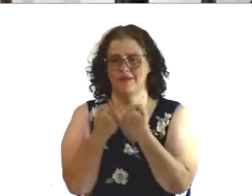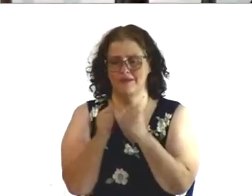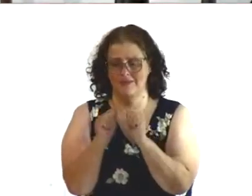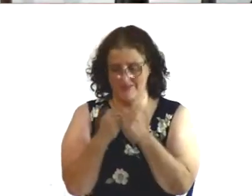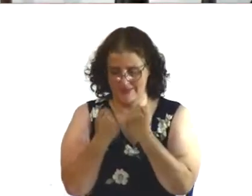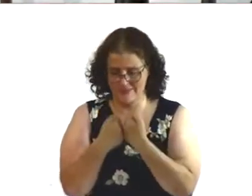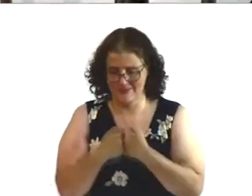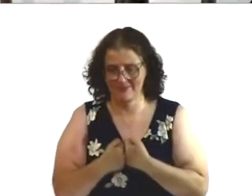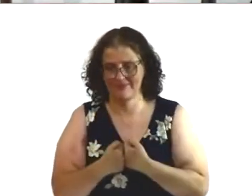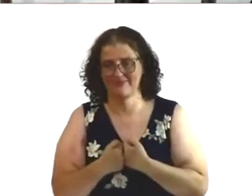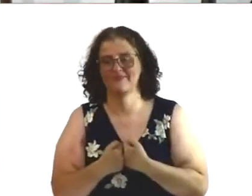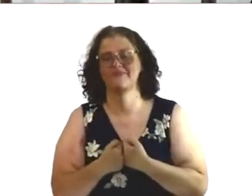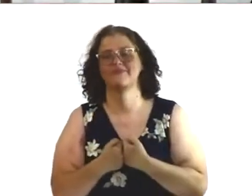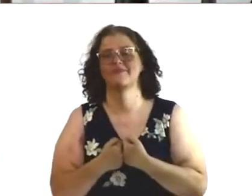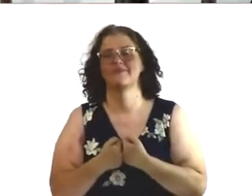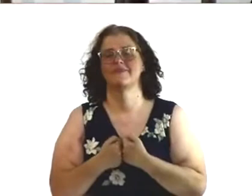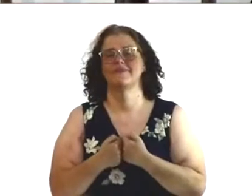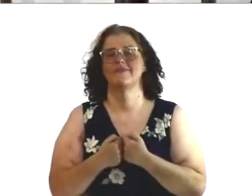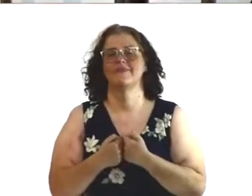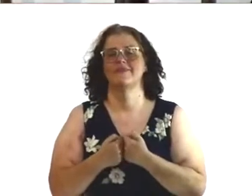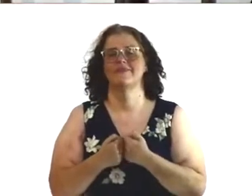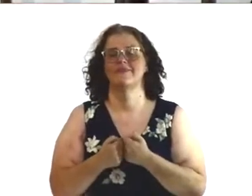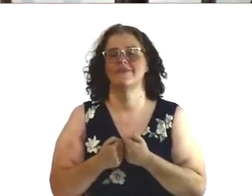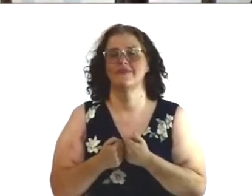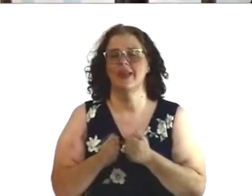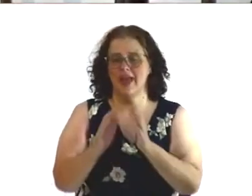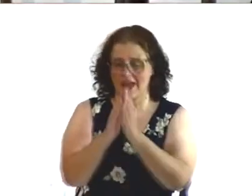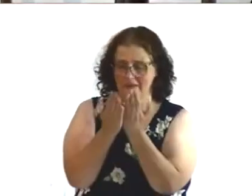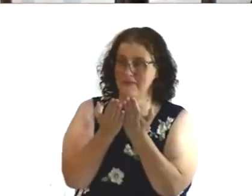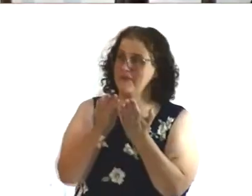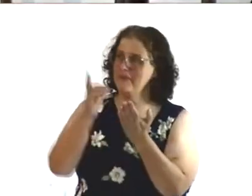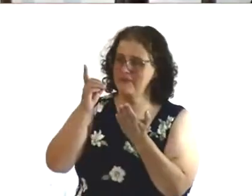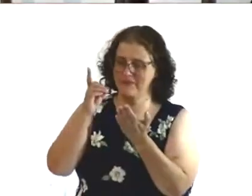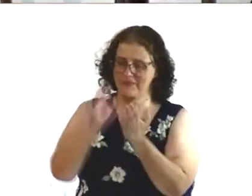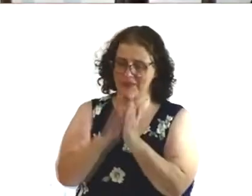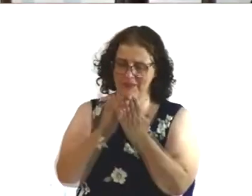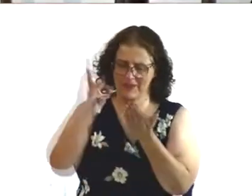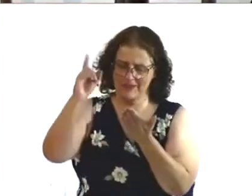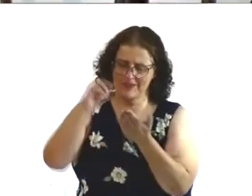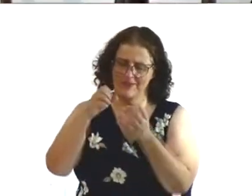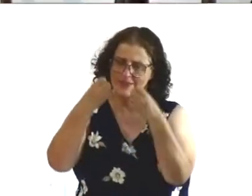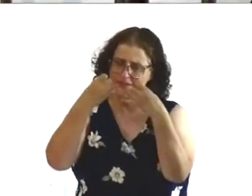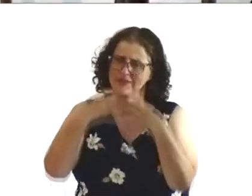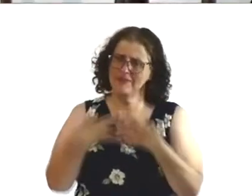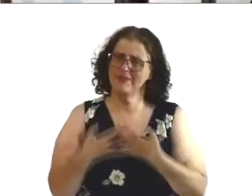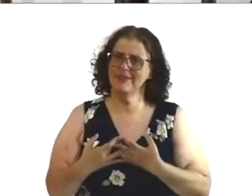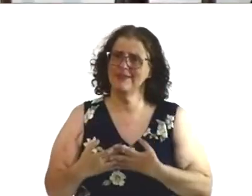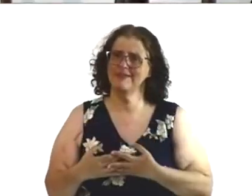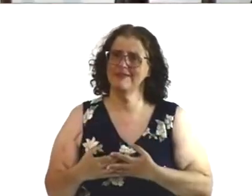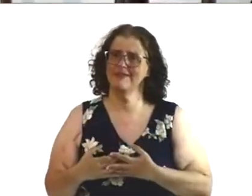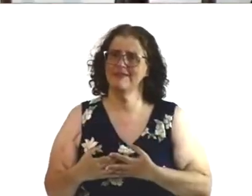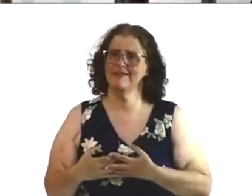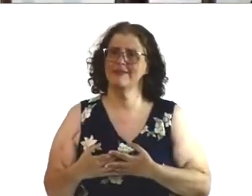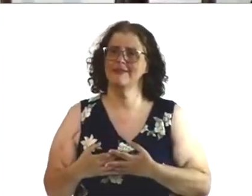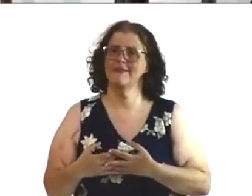coisa. Como a Bíblia se explica. Mas mesmo com todas essas